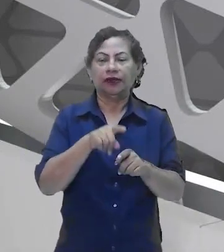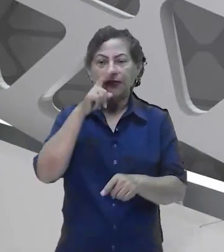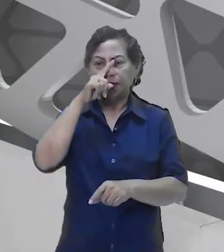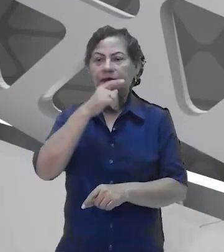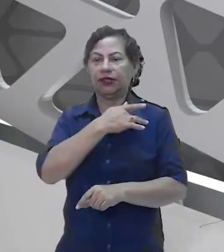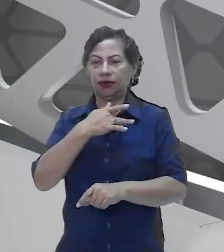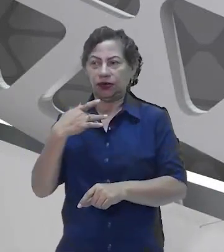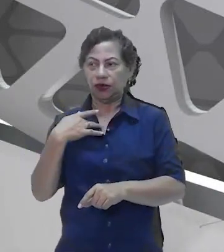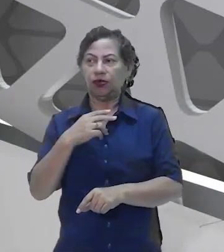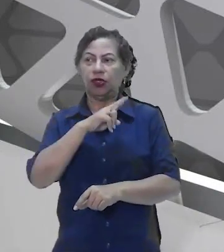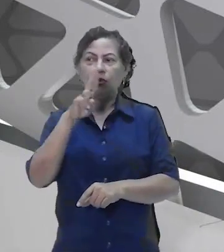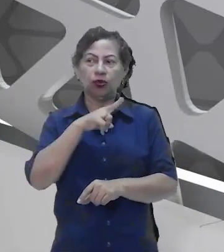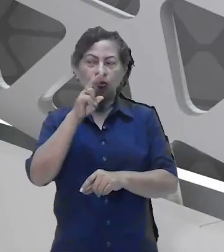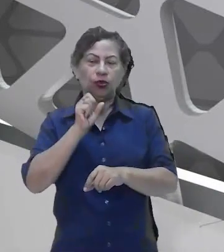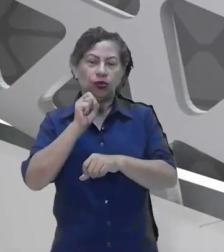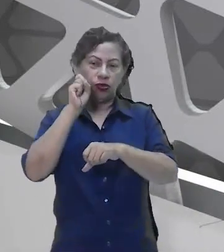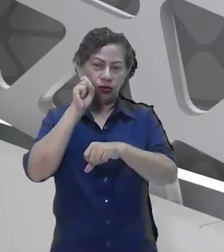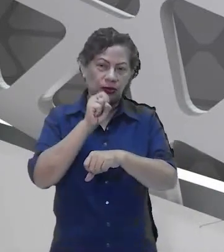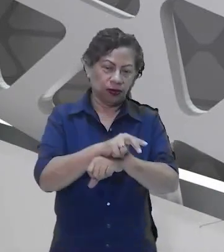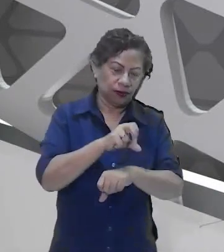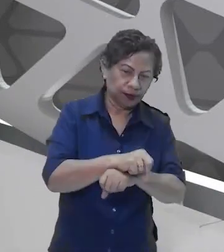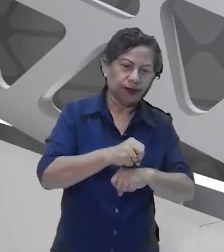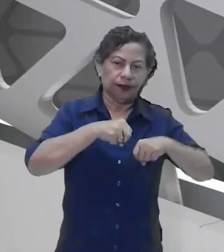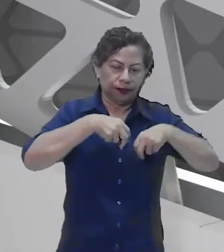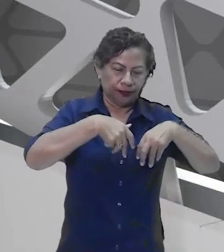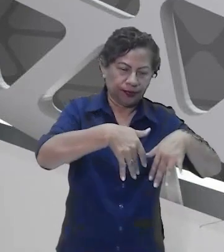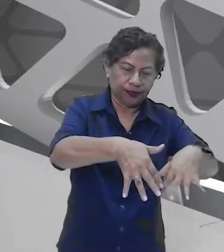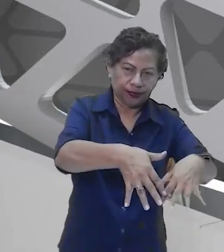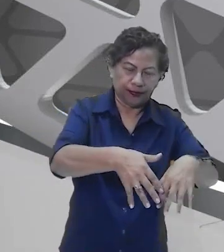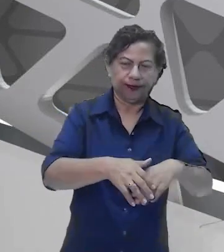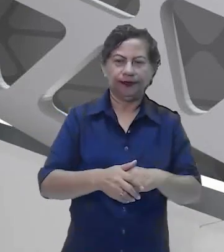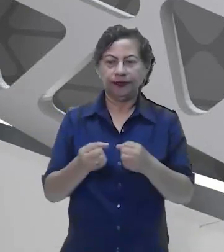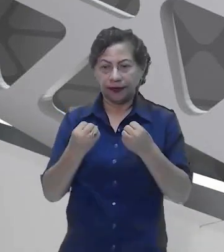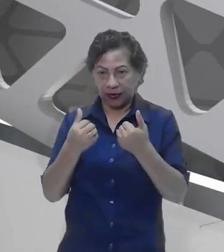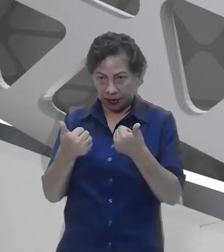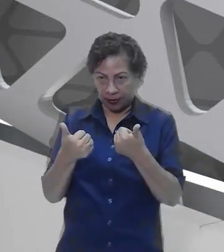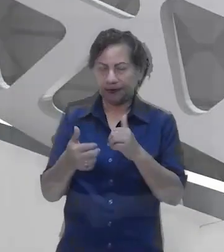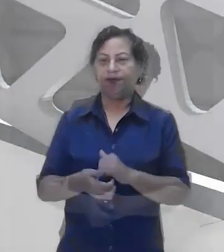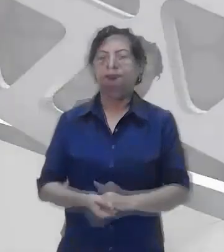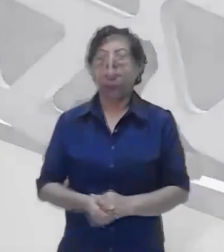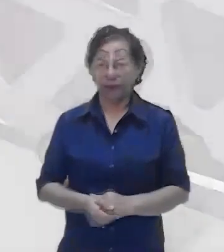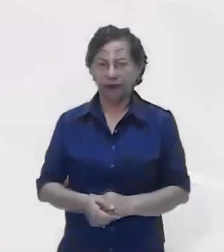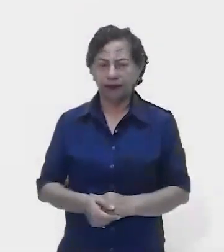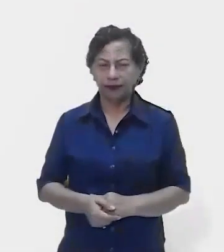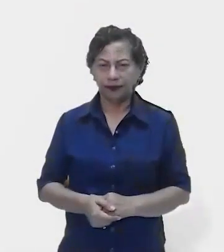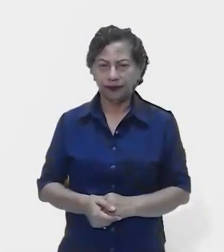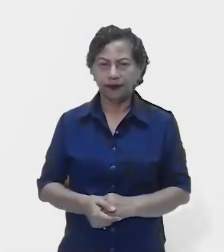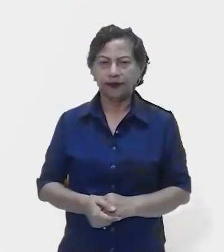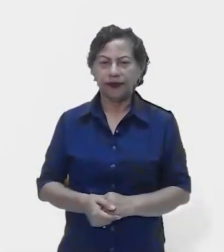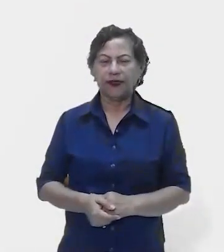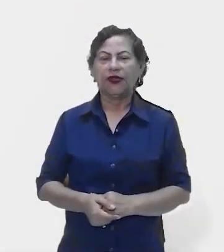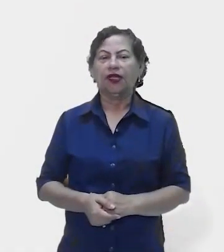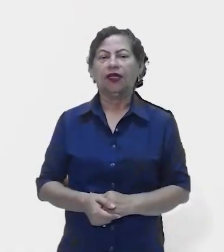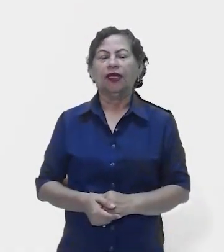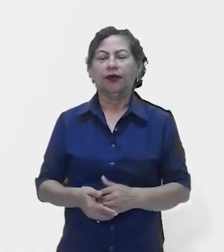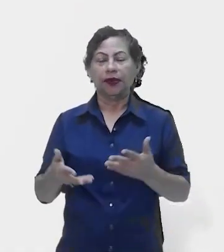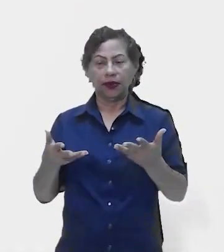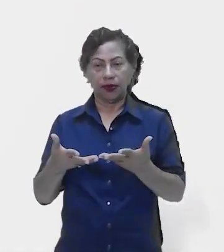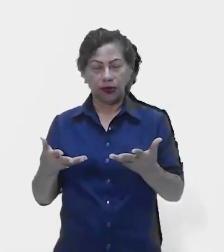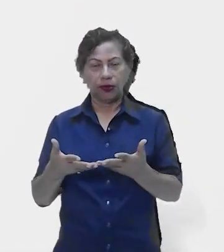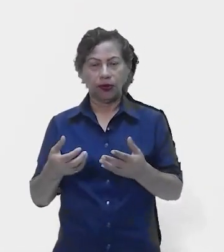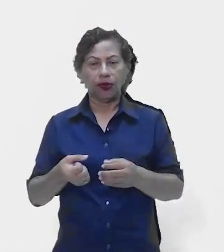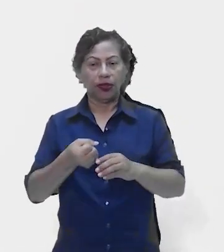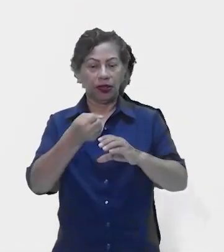saúde do homem, de uma forma geral, mas na saúde de todas as espécies de vida, tá bom? Feita a